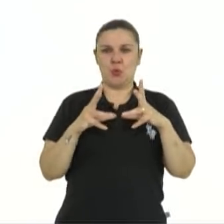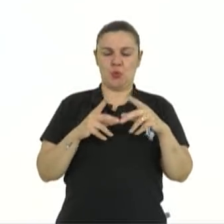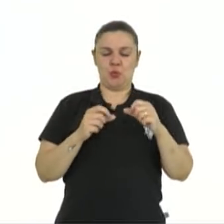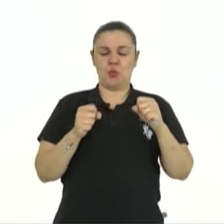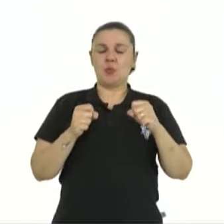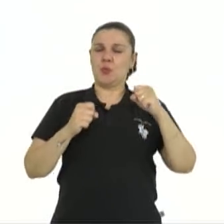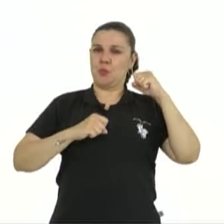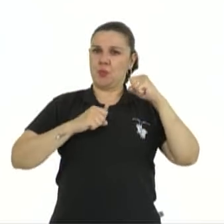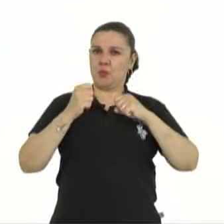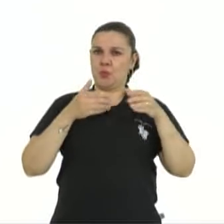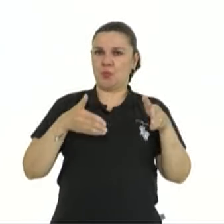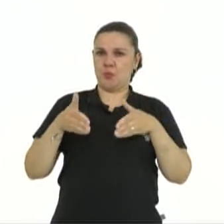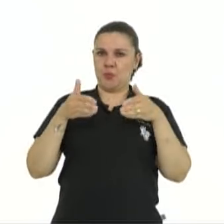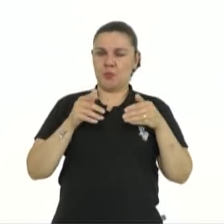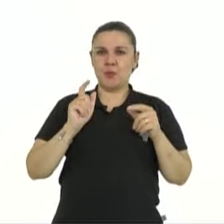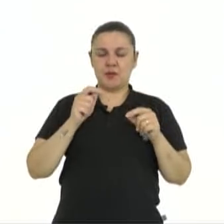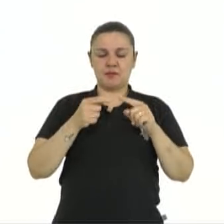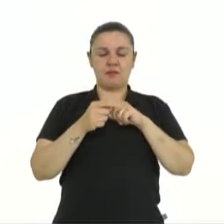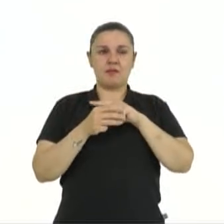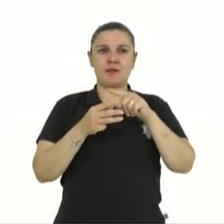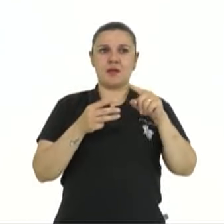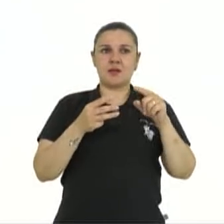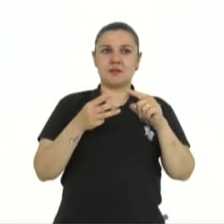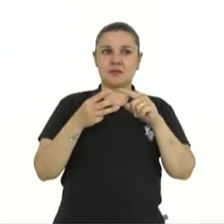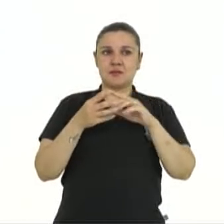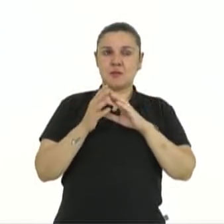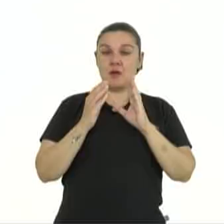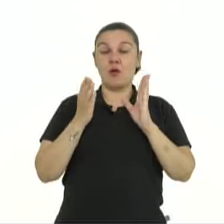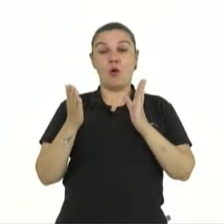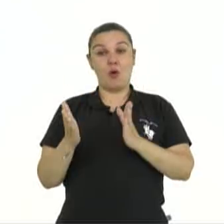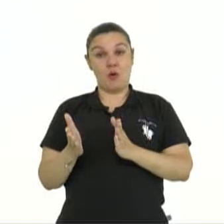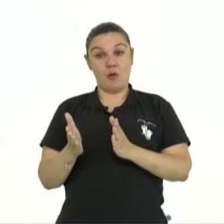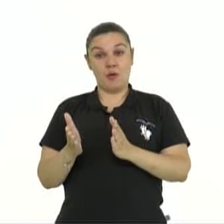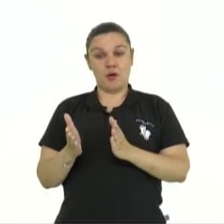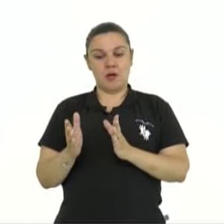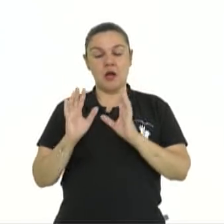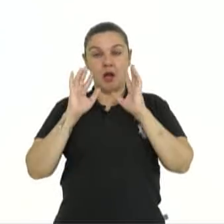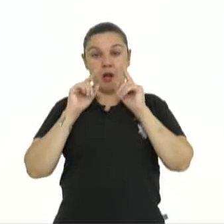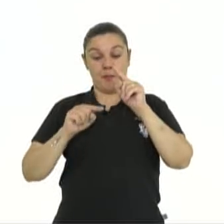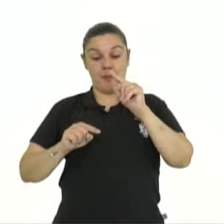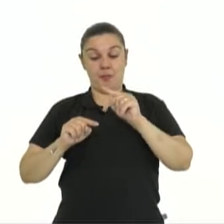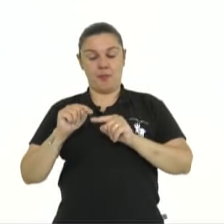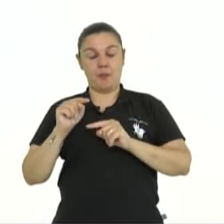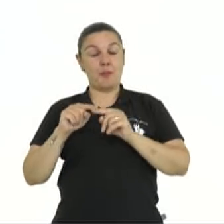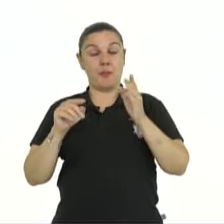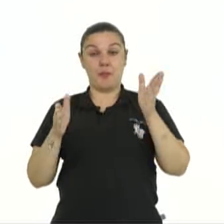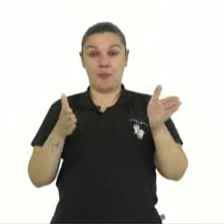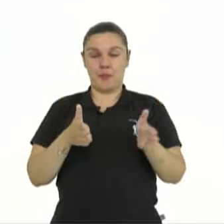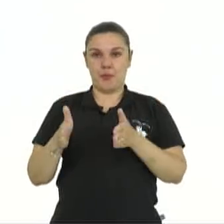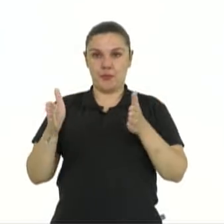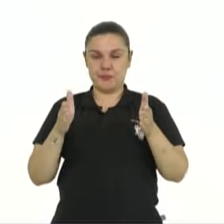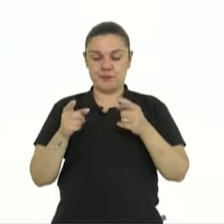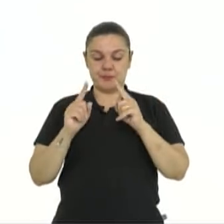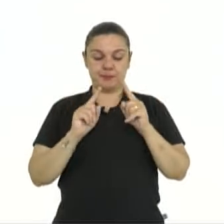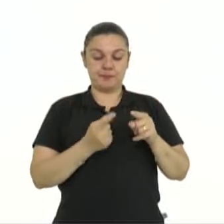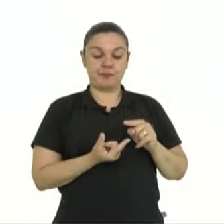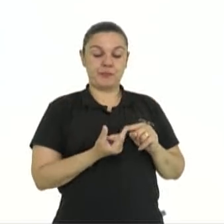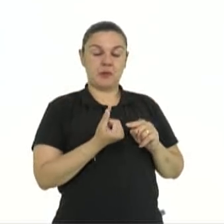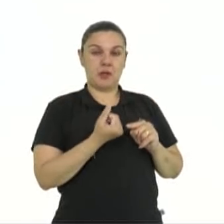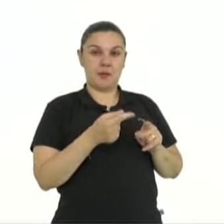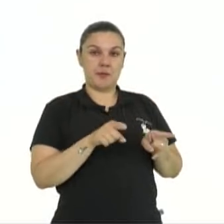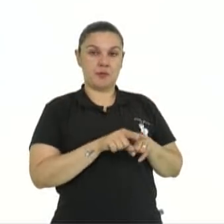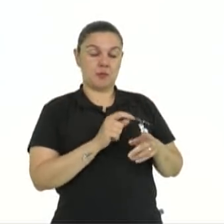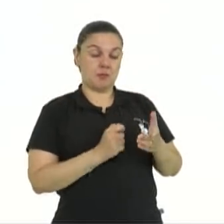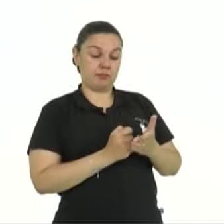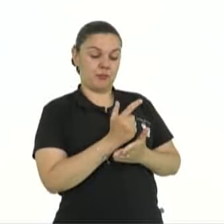produzido, nós podemos classificar as indústrias em bens de produção, de capital e de